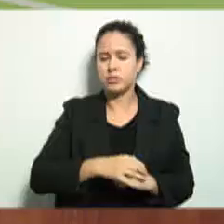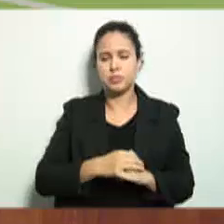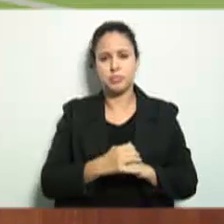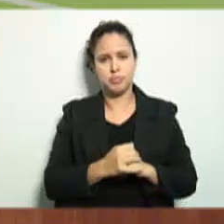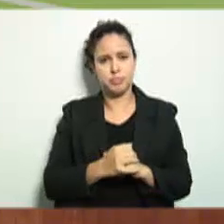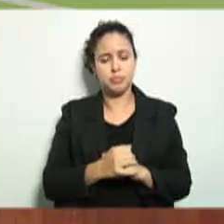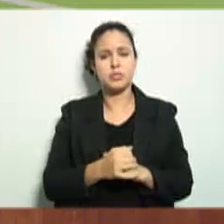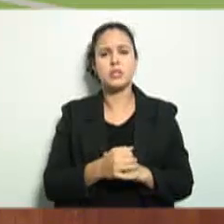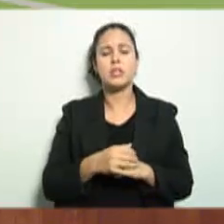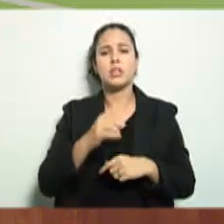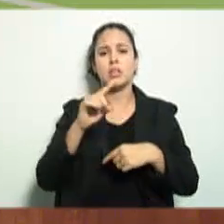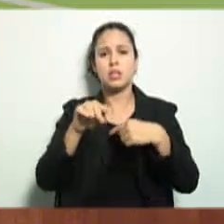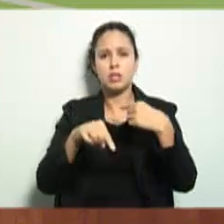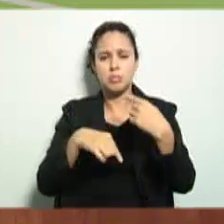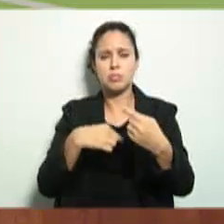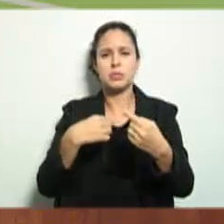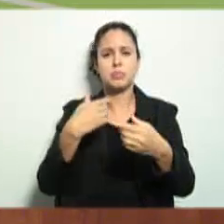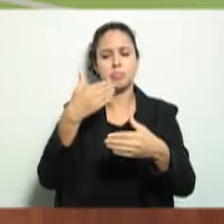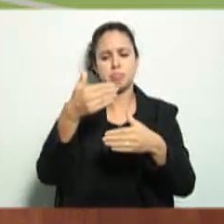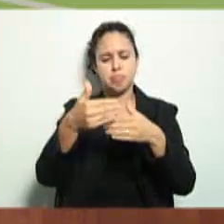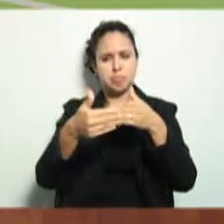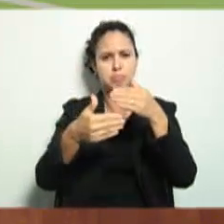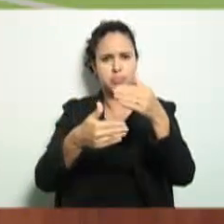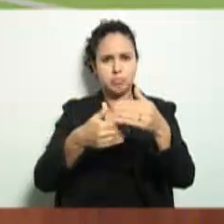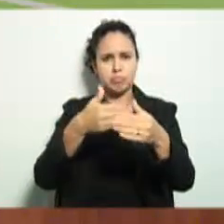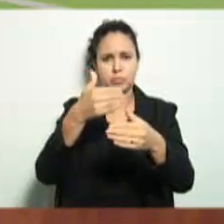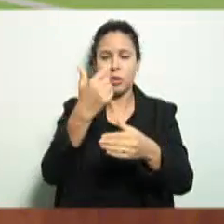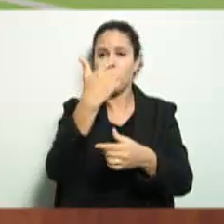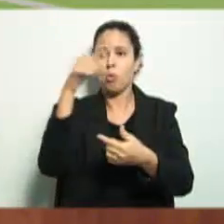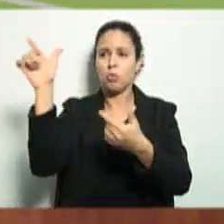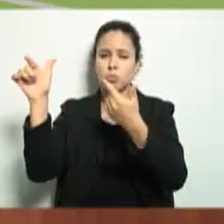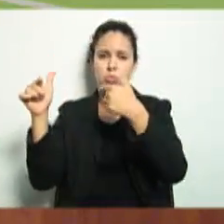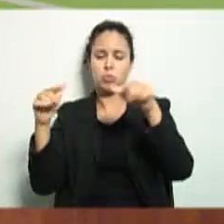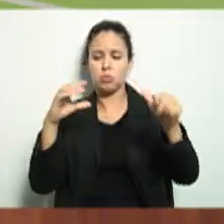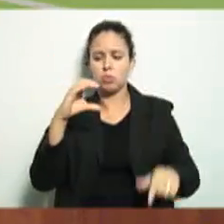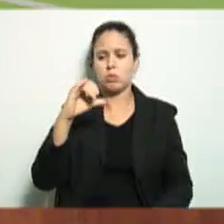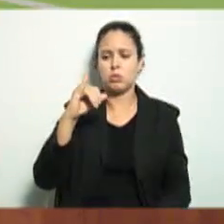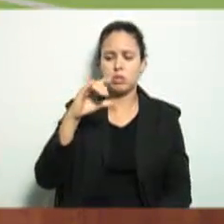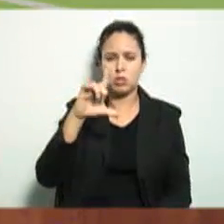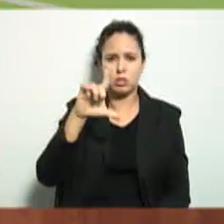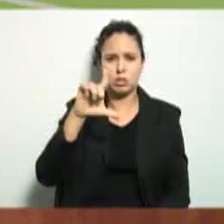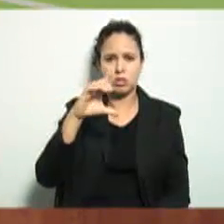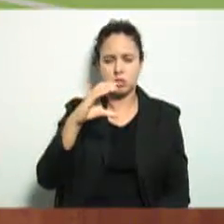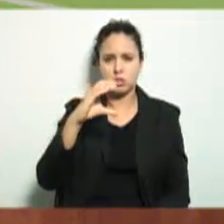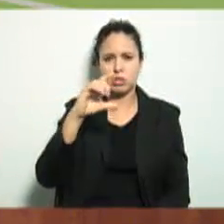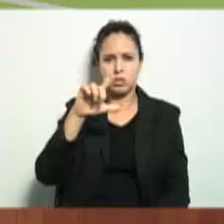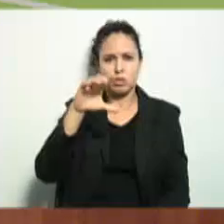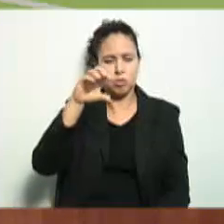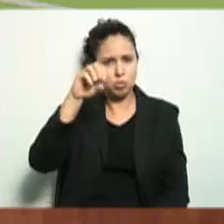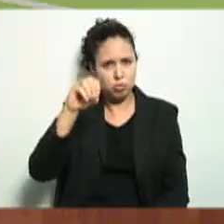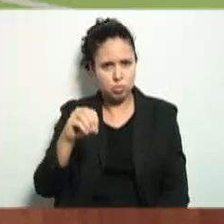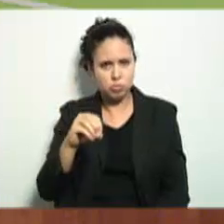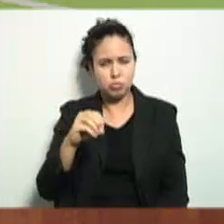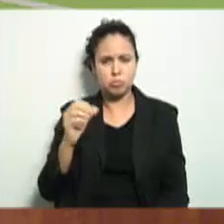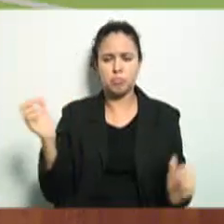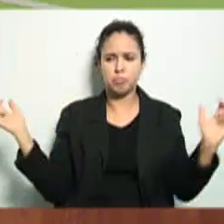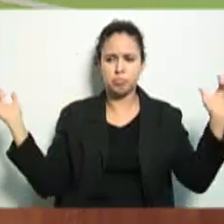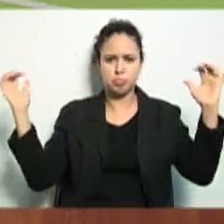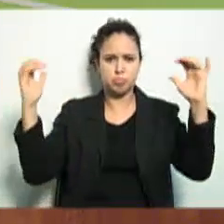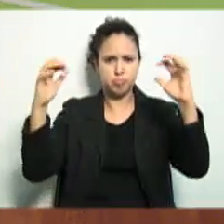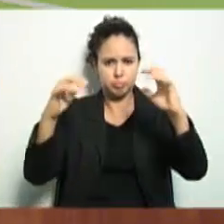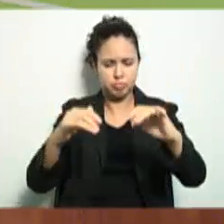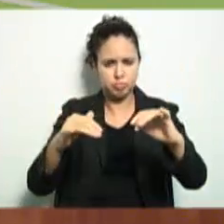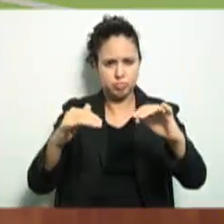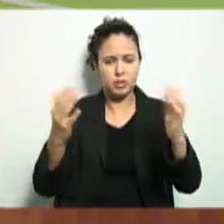ciclos de colonização aqui em Rondônia, e aí eu gostaria que vocês fizessem essa reflexão e